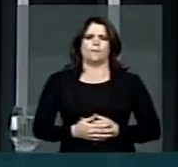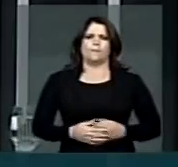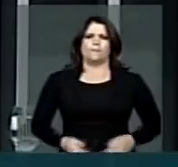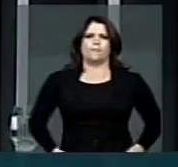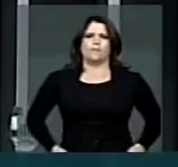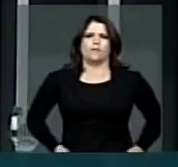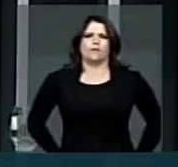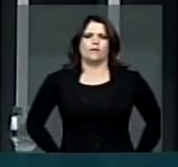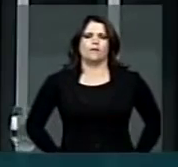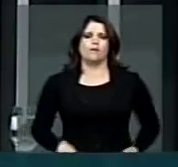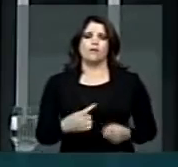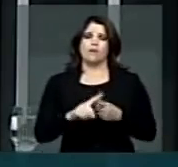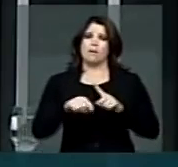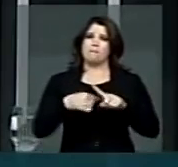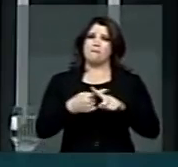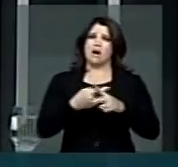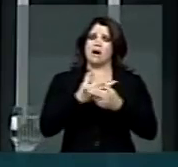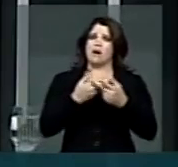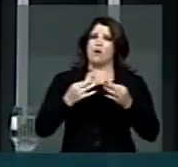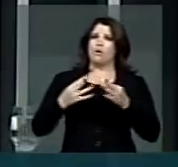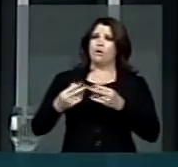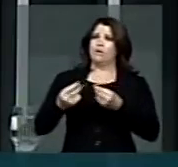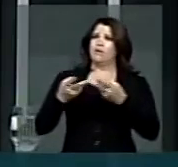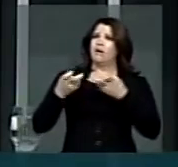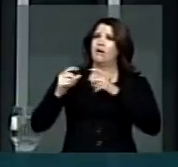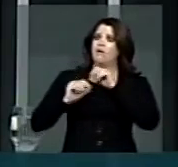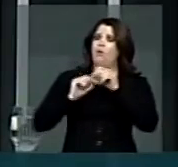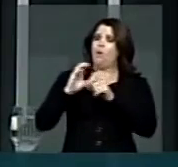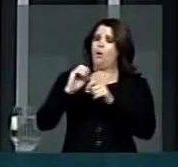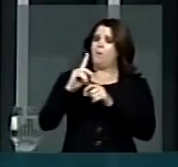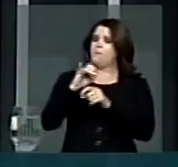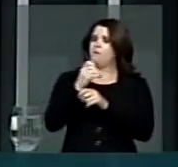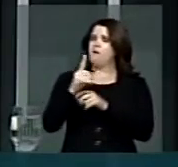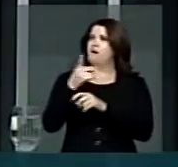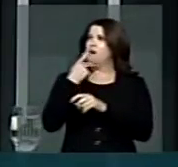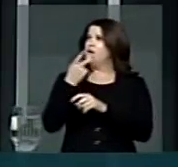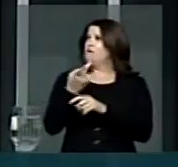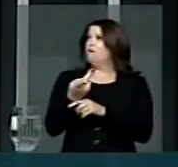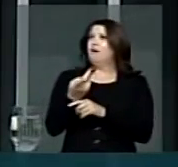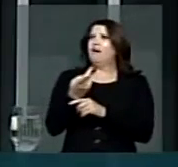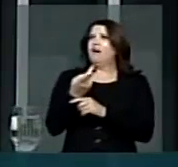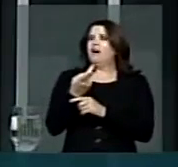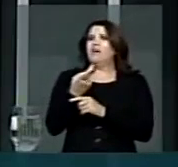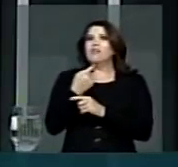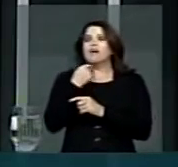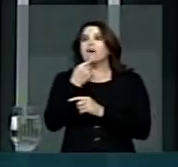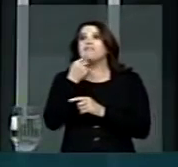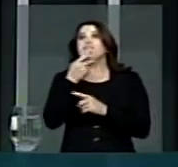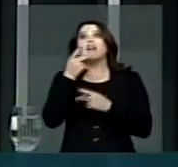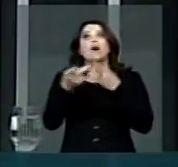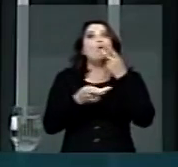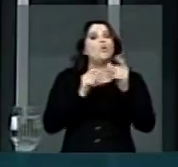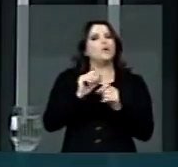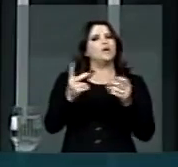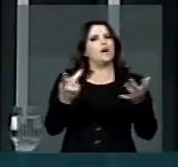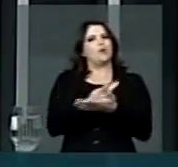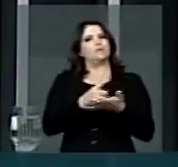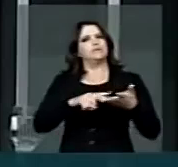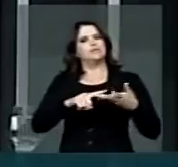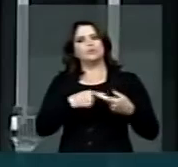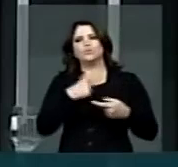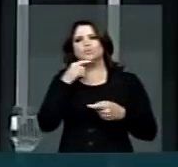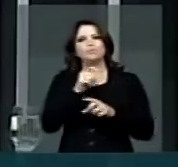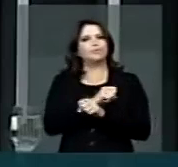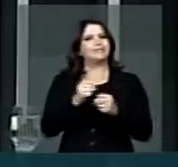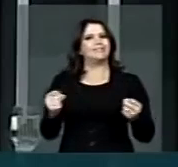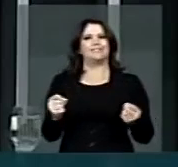Até a mais cega e irracível oposição é incapaz de fechar os olhos para as mudanças promovidas neste